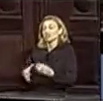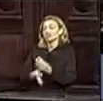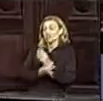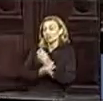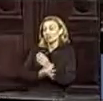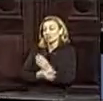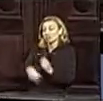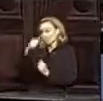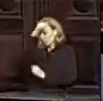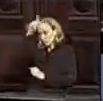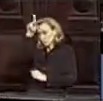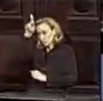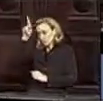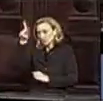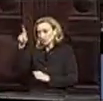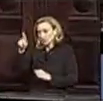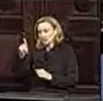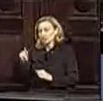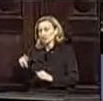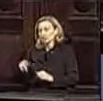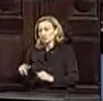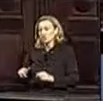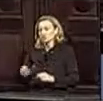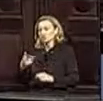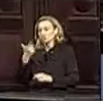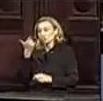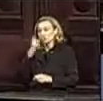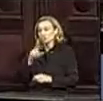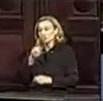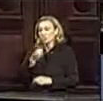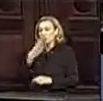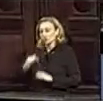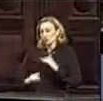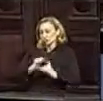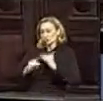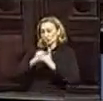recupere minimamente a sua credibilidade na área da segurança pública. Muito obrigado.